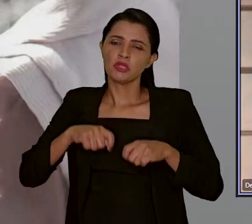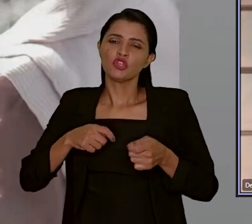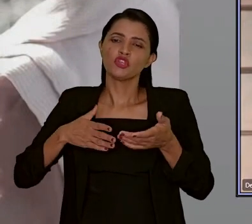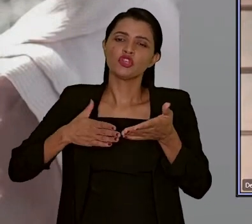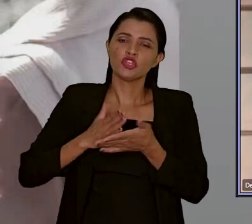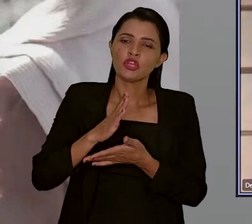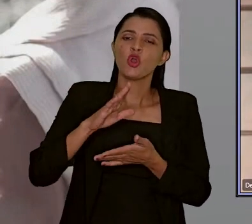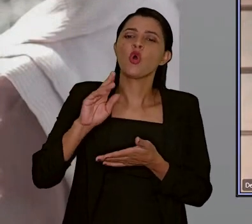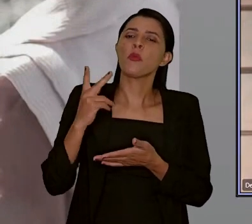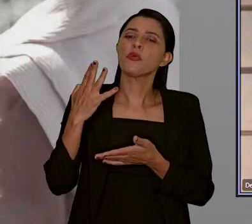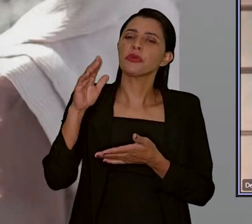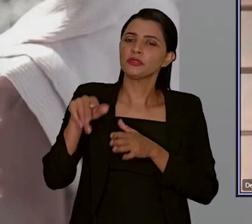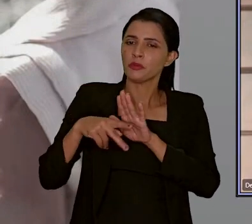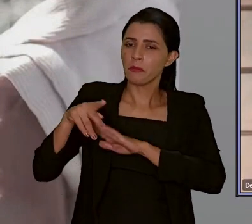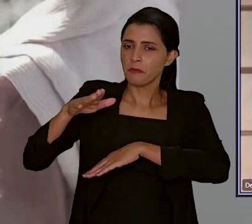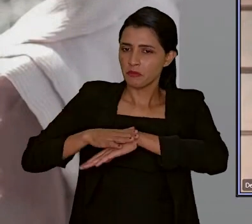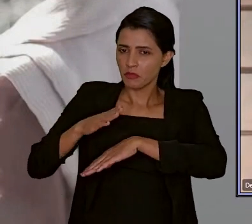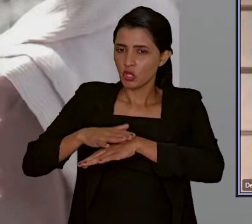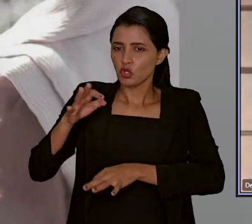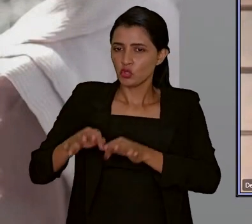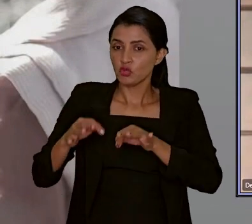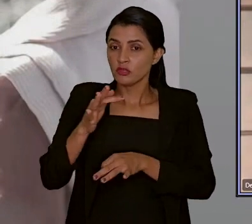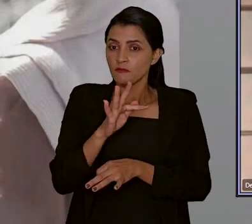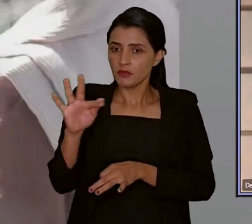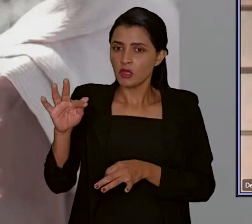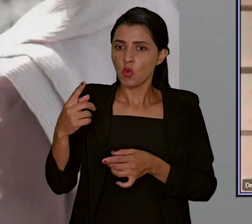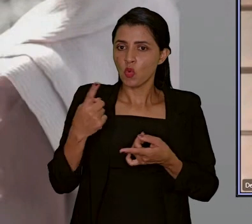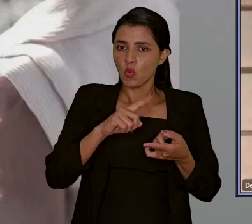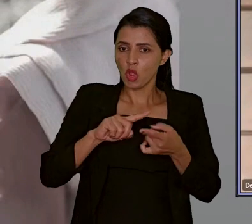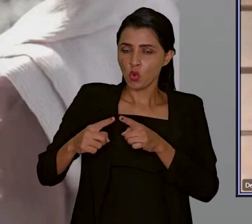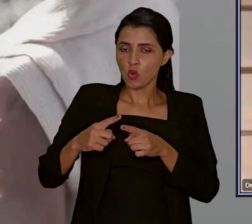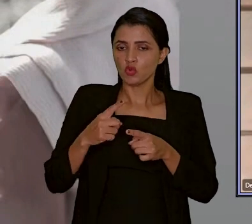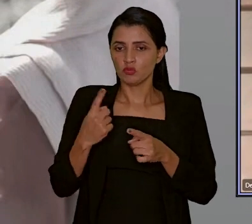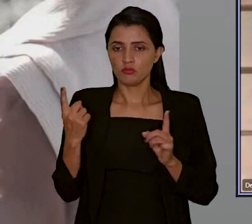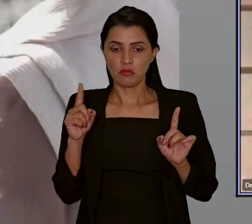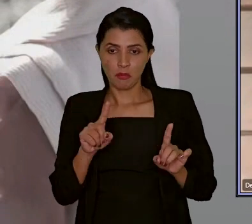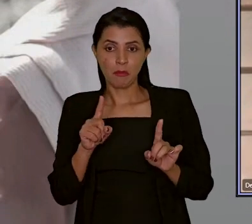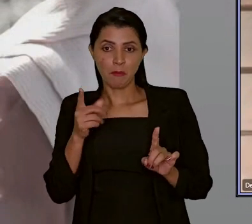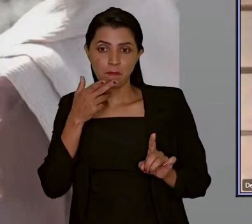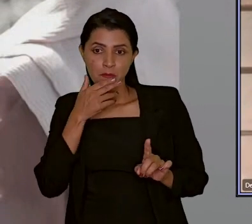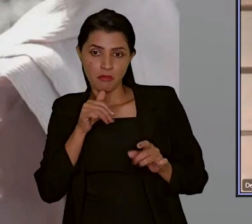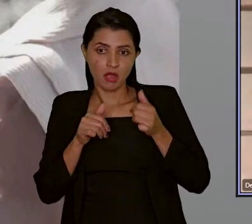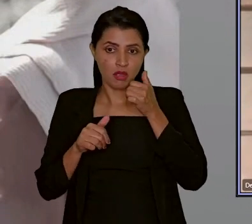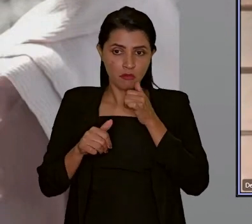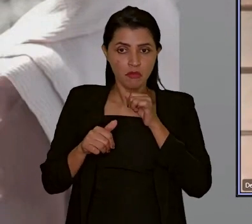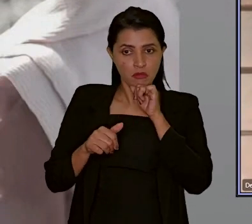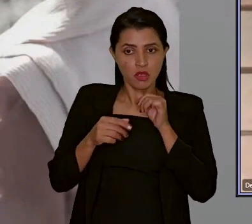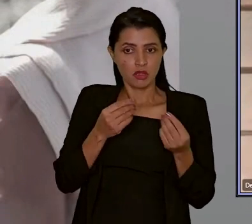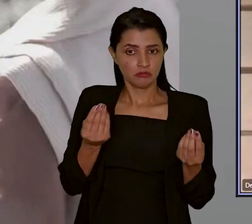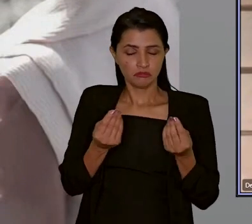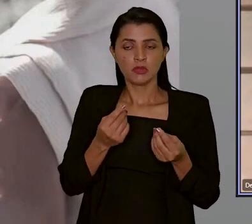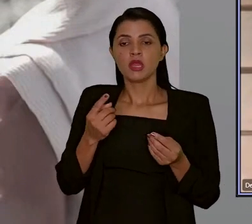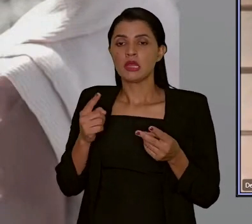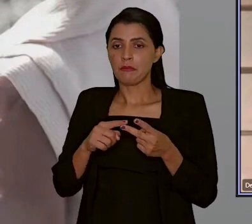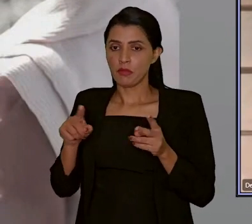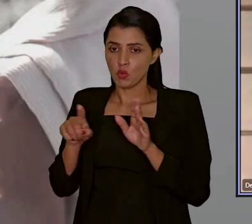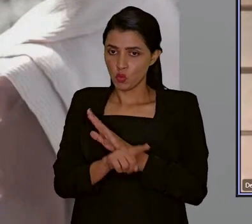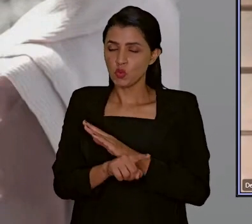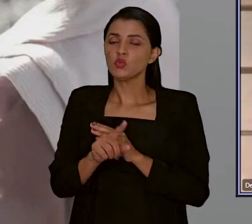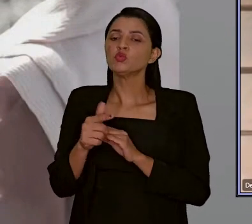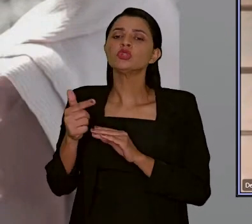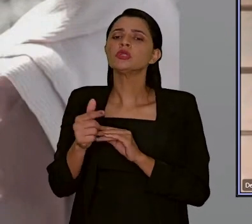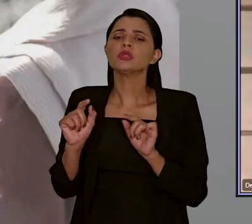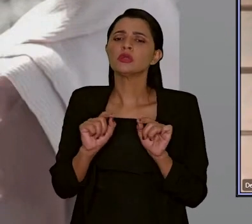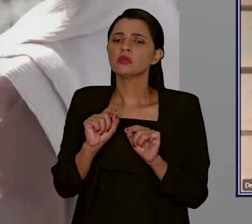Justiça Federal de acordo realizado entre os genitores. E uma segunda pergunta, dirigida também ao